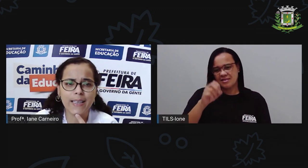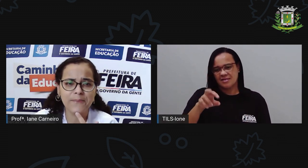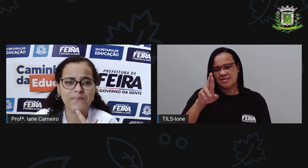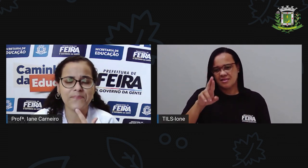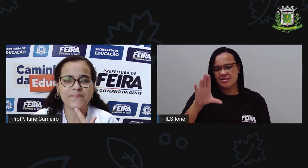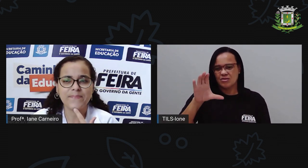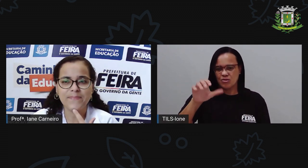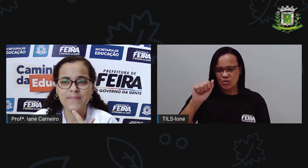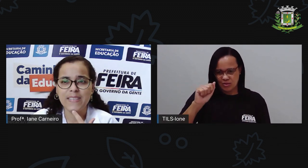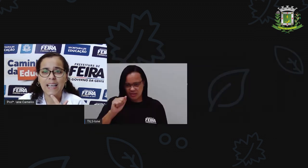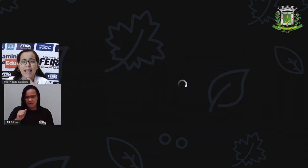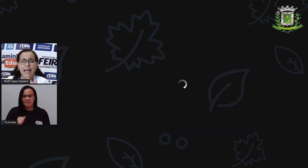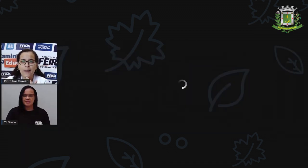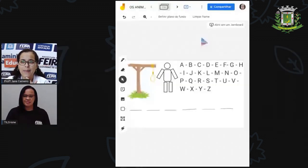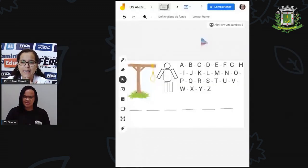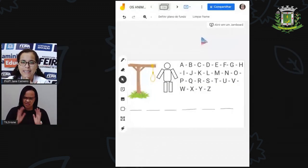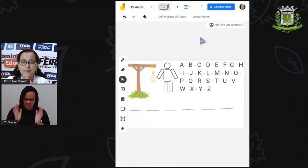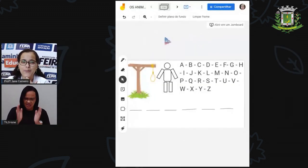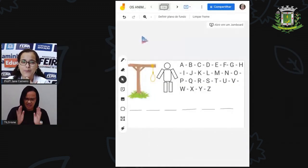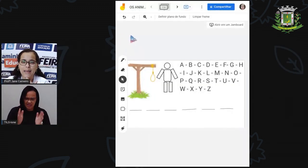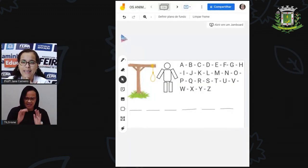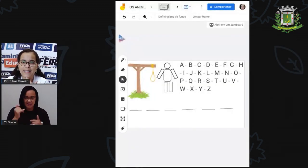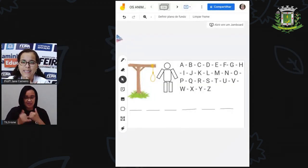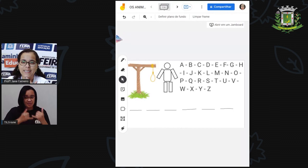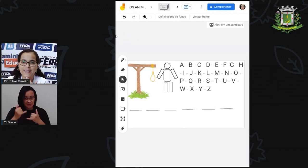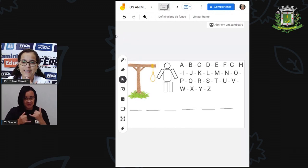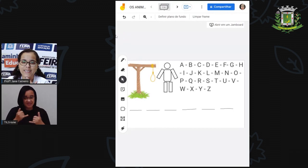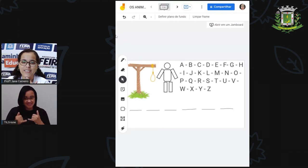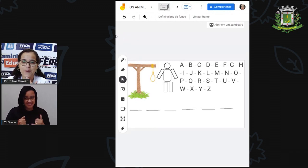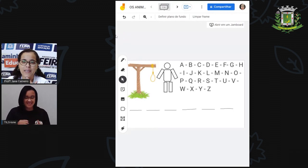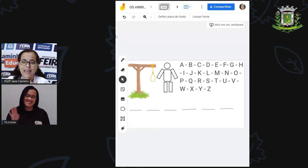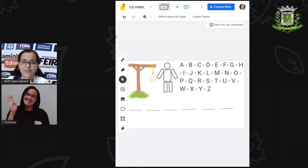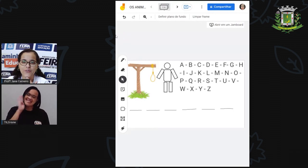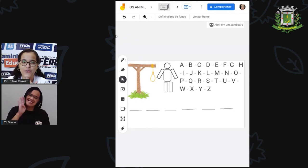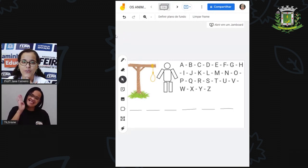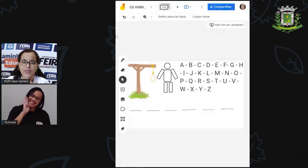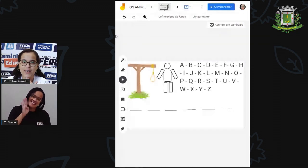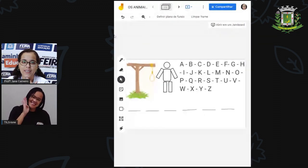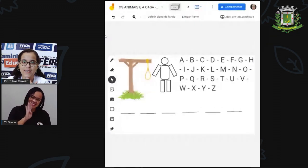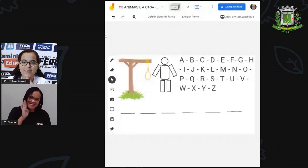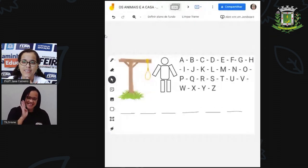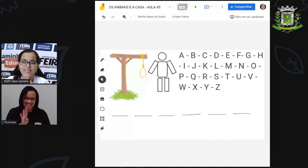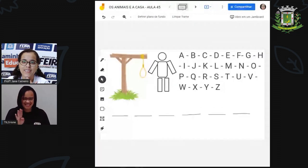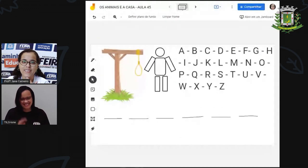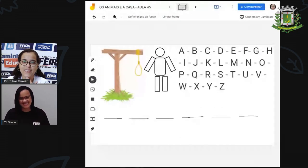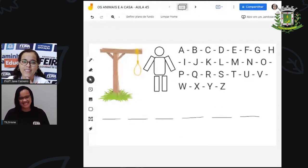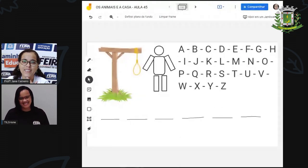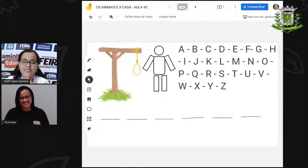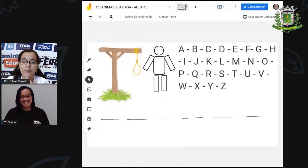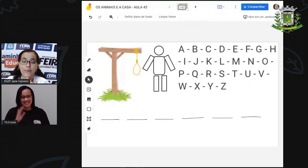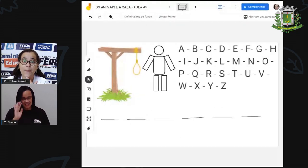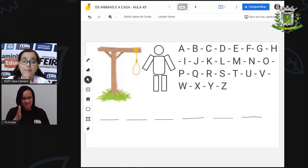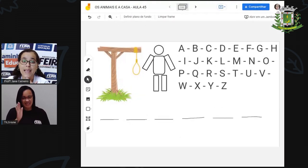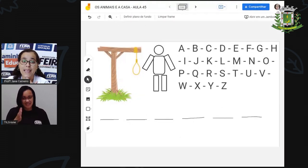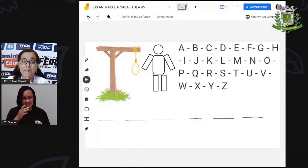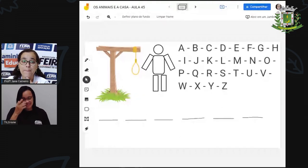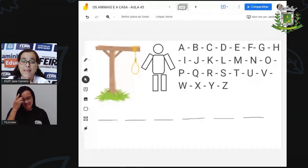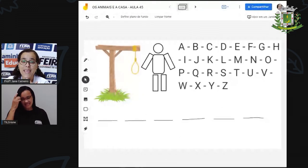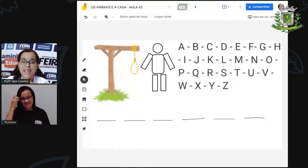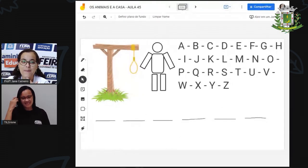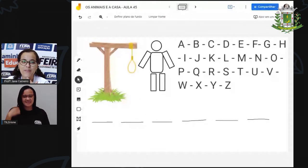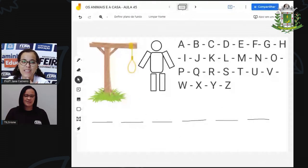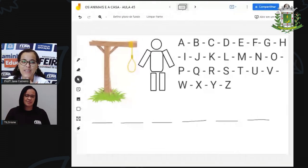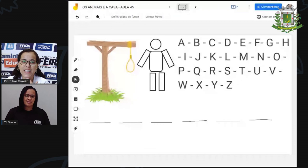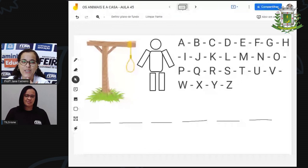contem aí. É uma brincadeira muito bacana. Vocês já brincaram de forca? Deixa eu abrir aqui